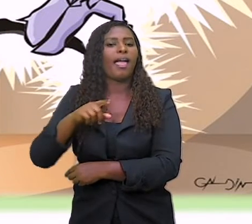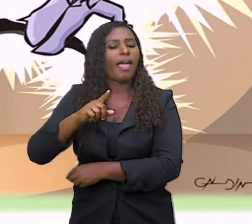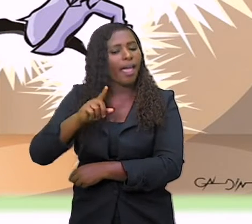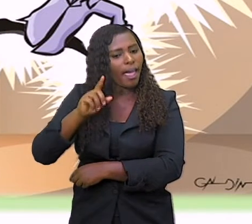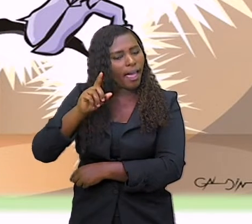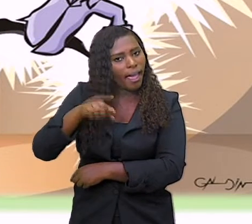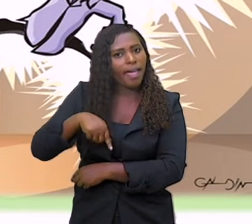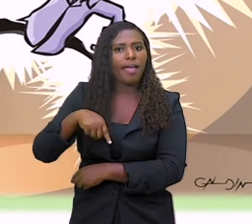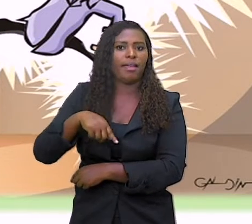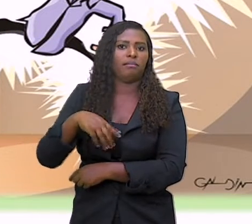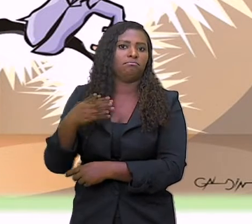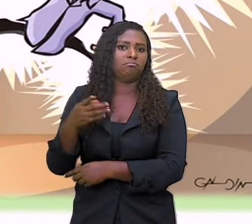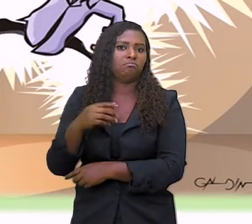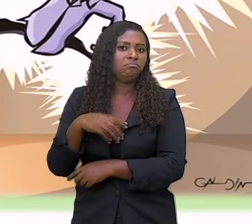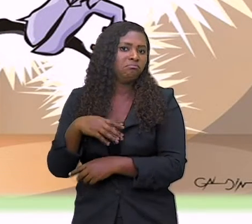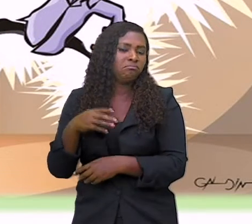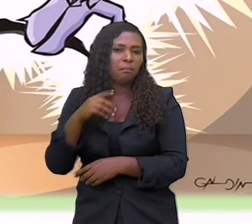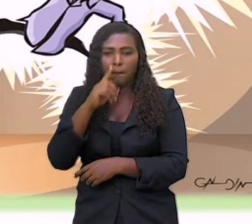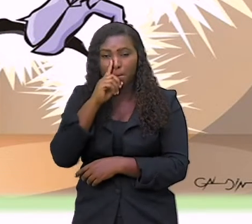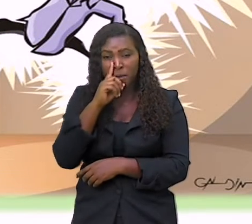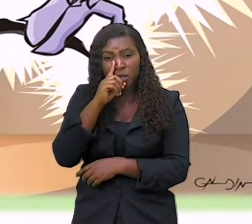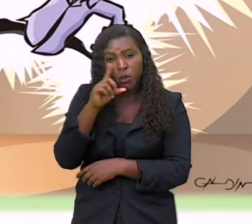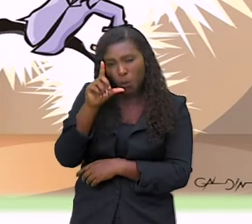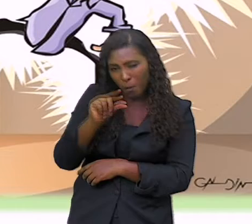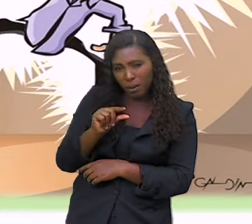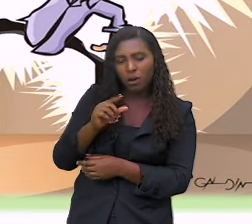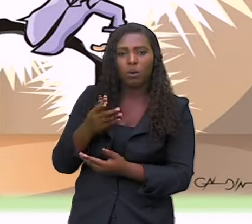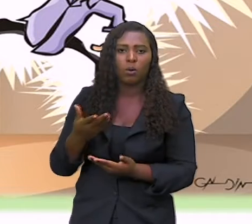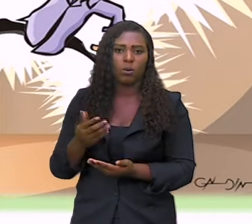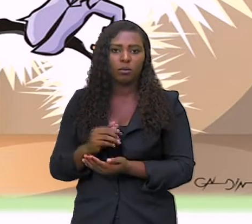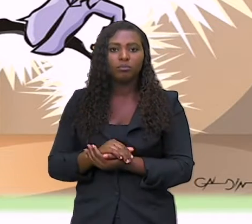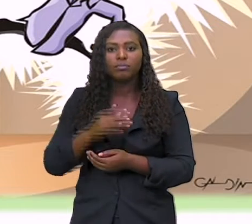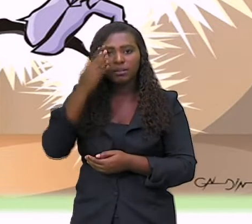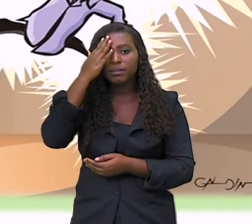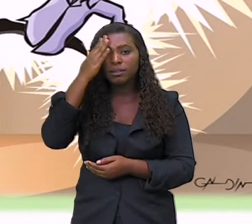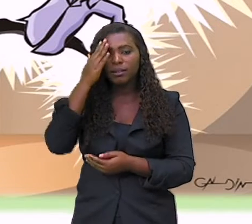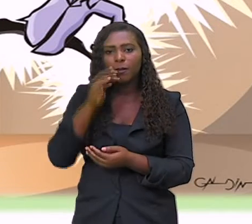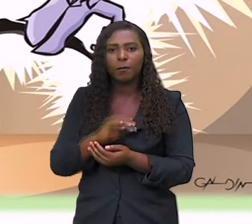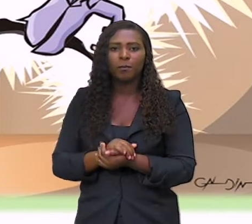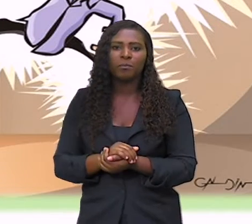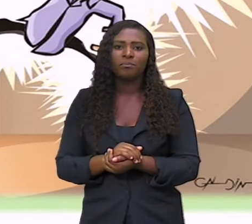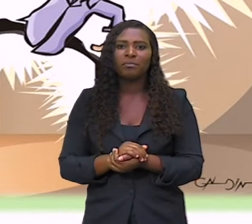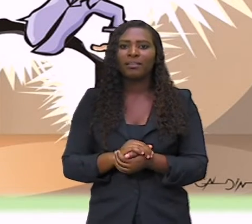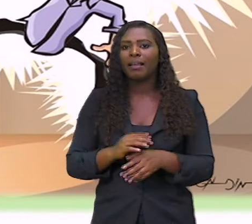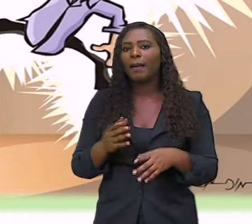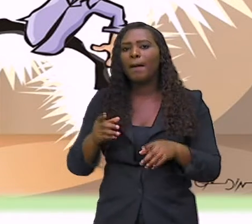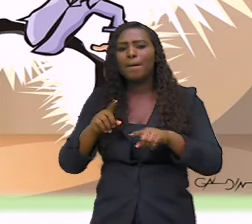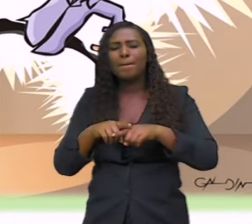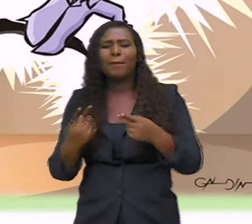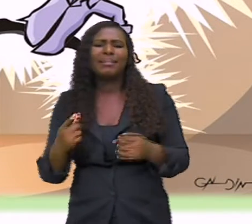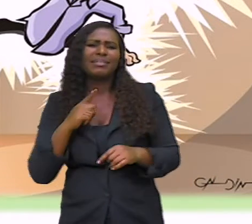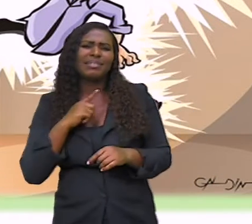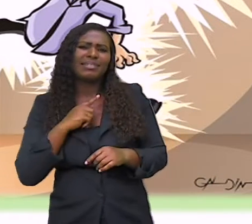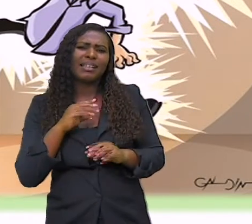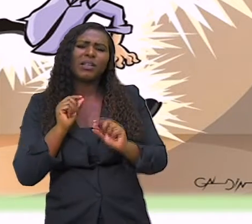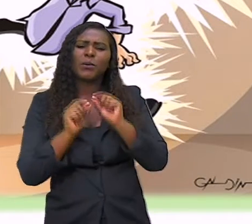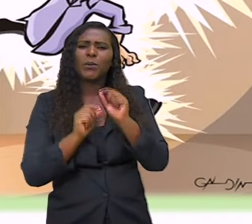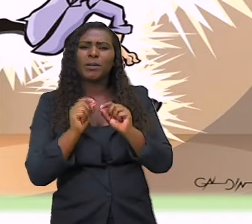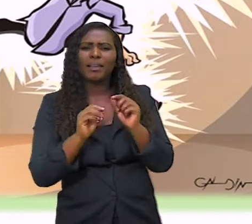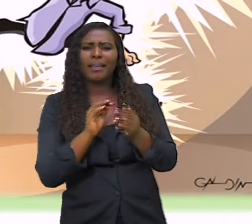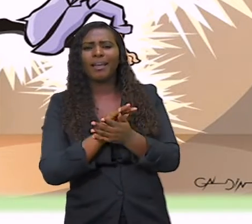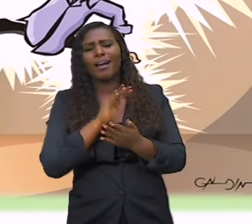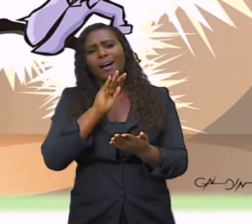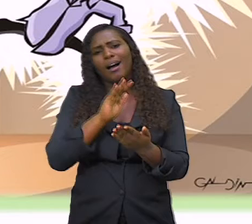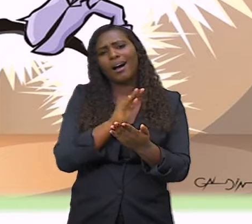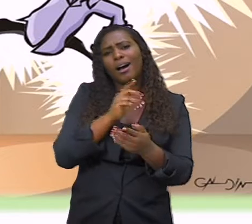organizando? Então, olha só, como que a gente pode classificar alguns mecanismos elétricos de acordo com